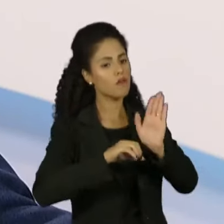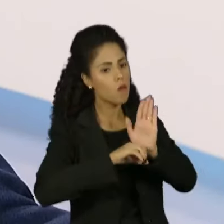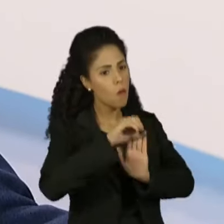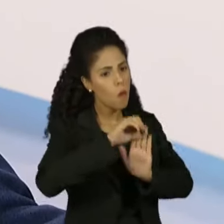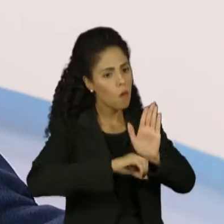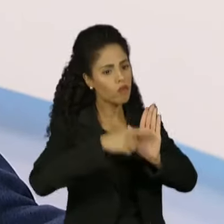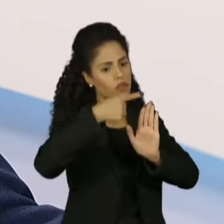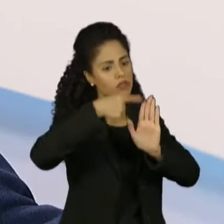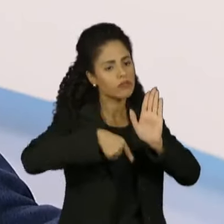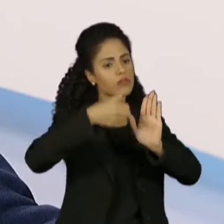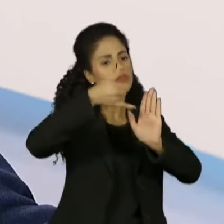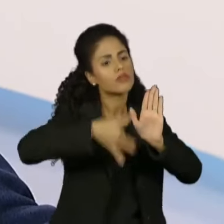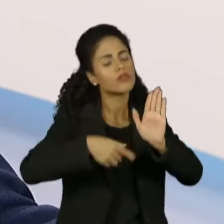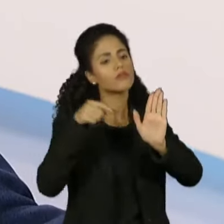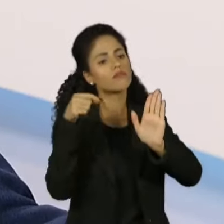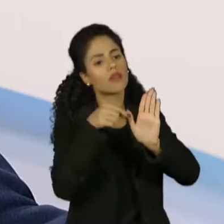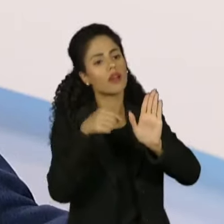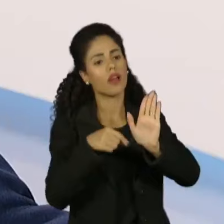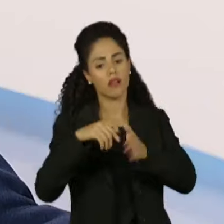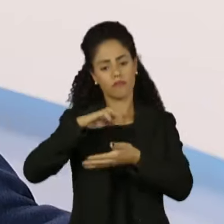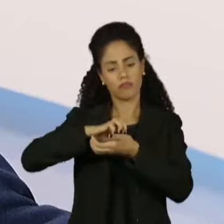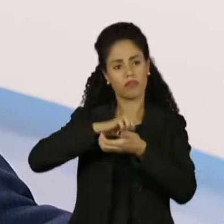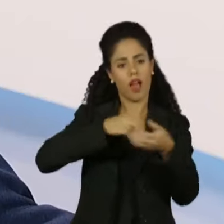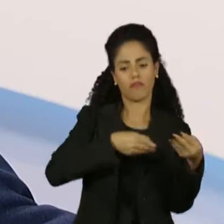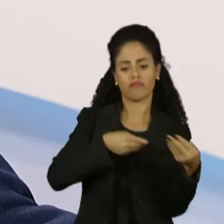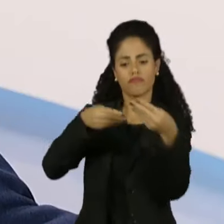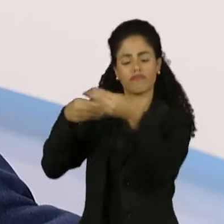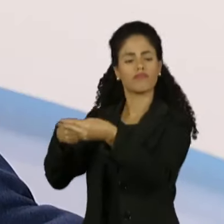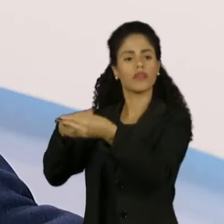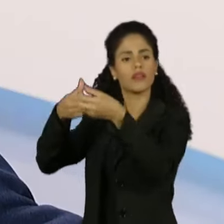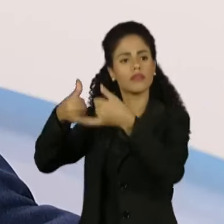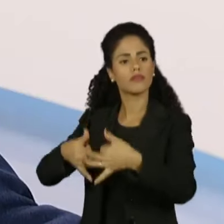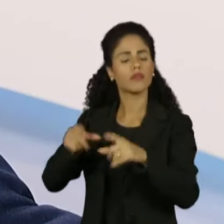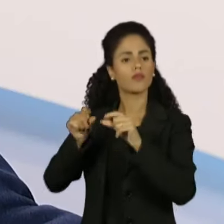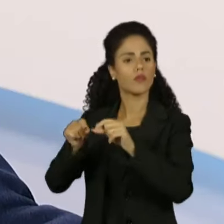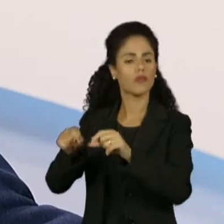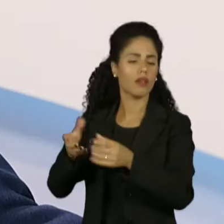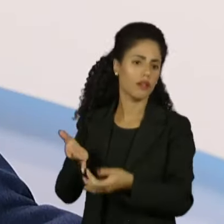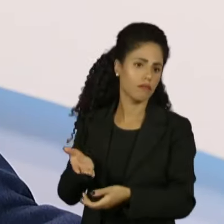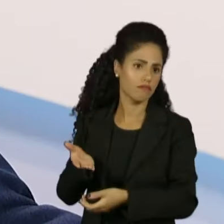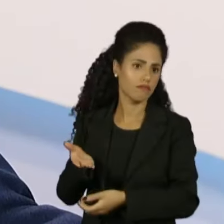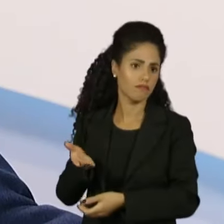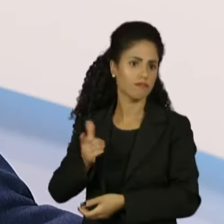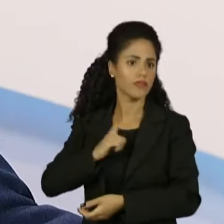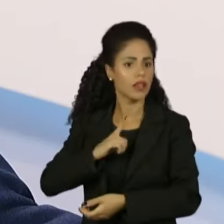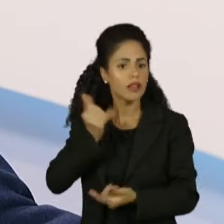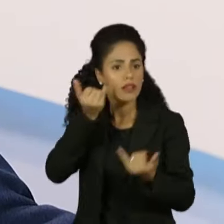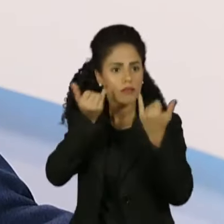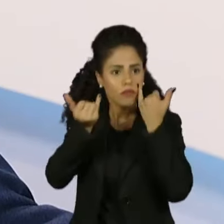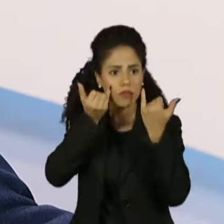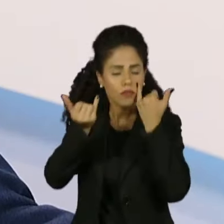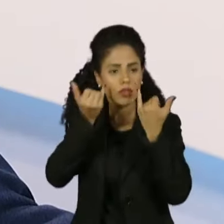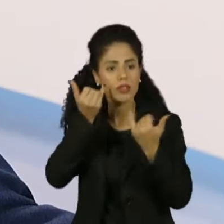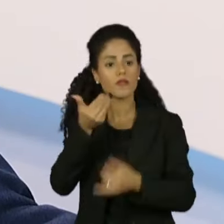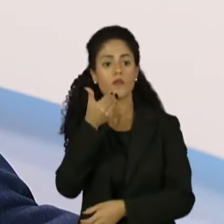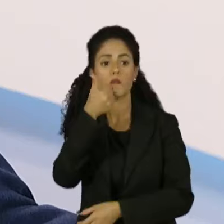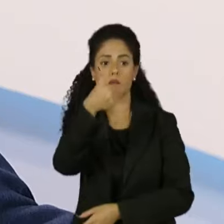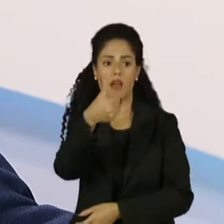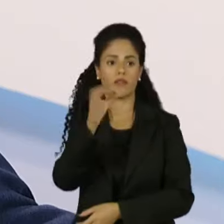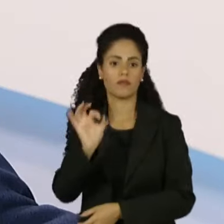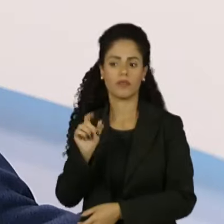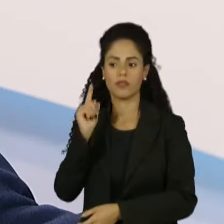feito ao STF pedindo essas informações seria ditado com as informações solicitadas pela